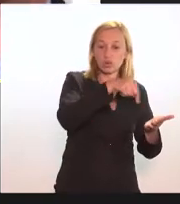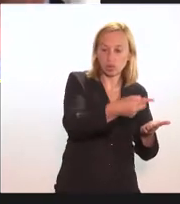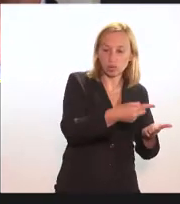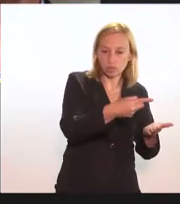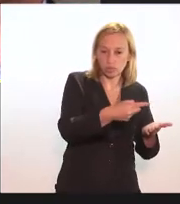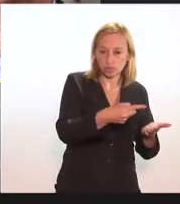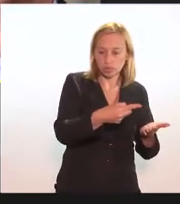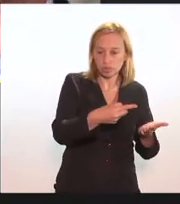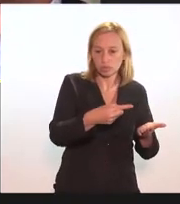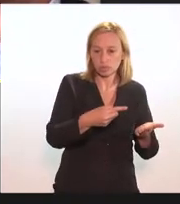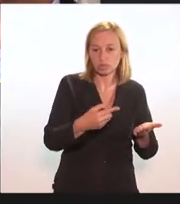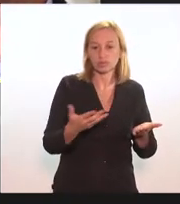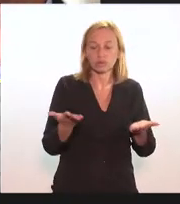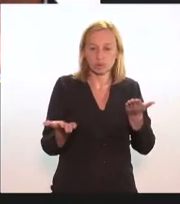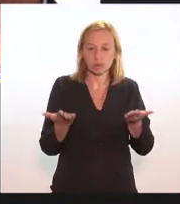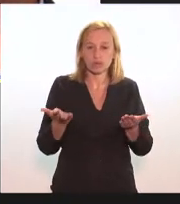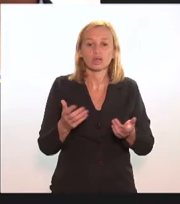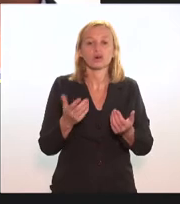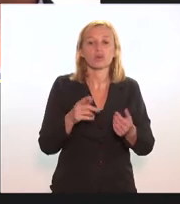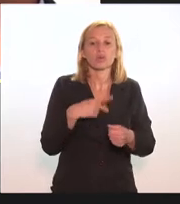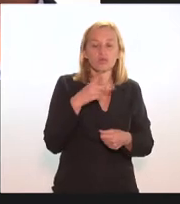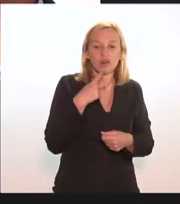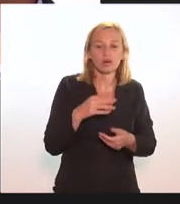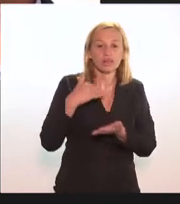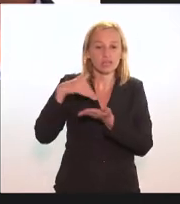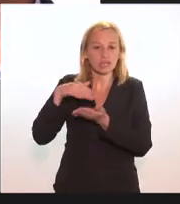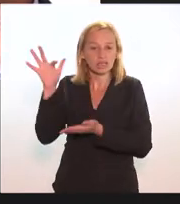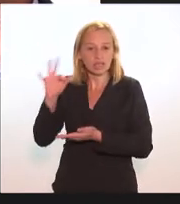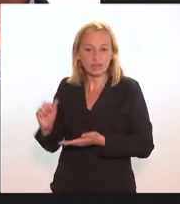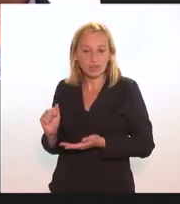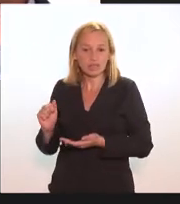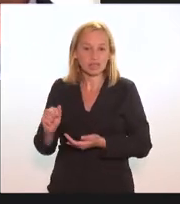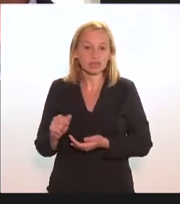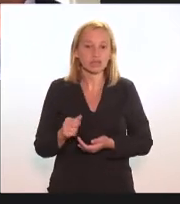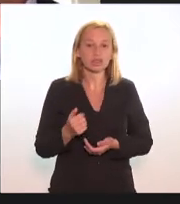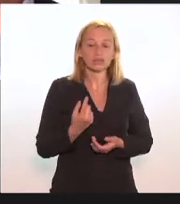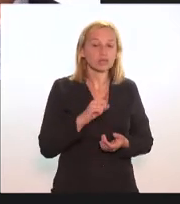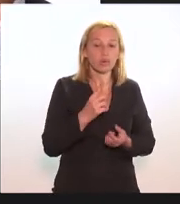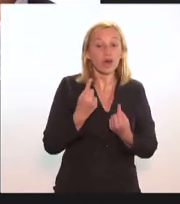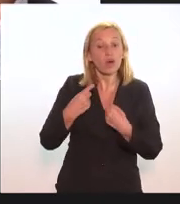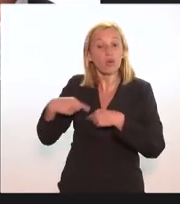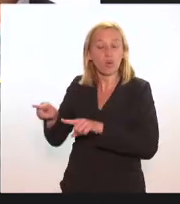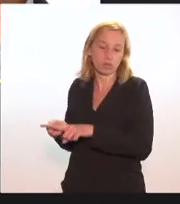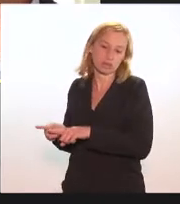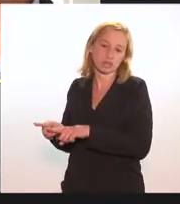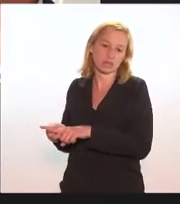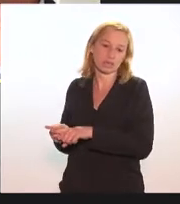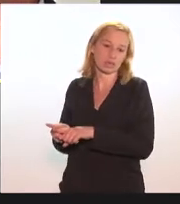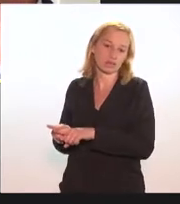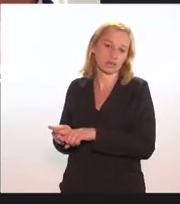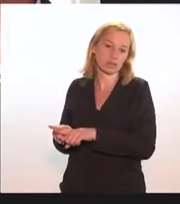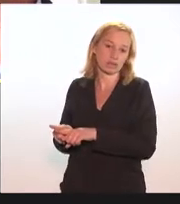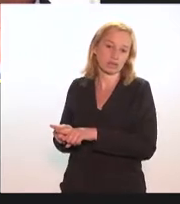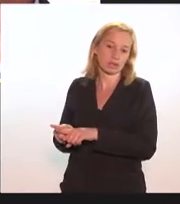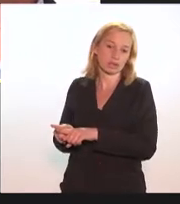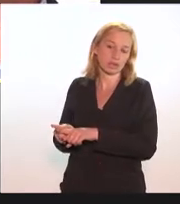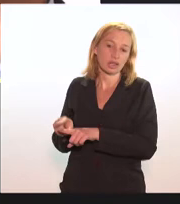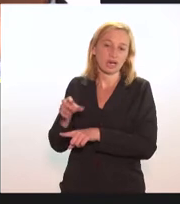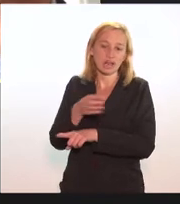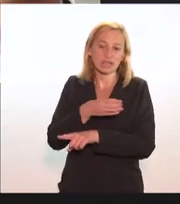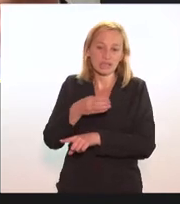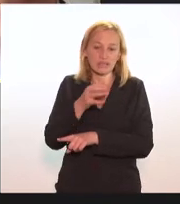principalmente. Como eu disse, a Secretaria de Fazenda não é contra o mérito as